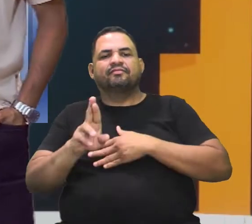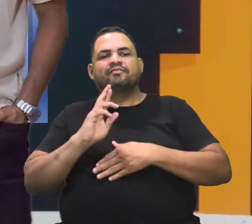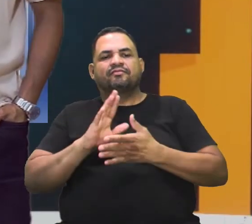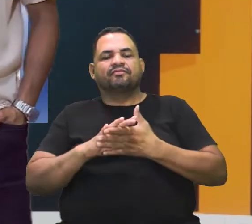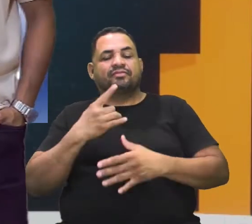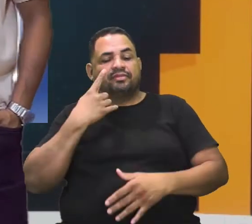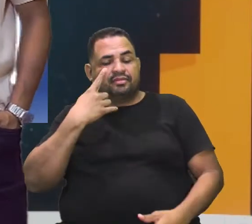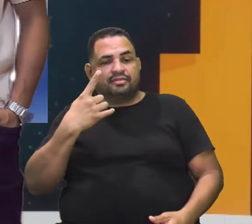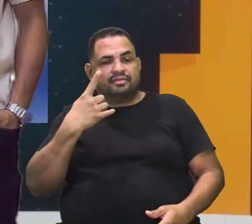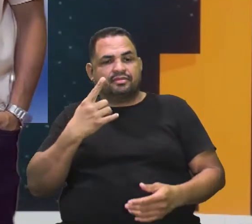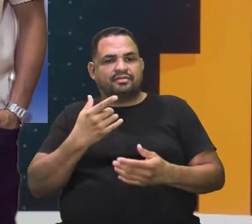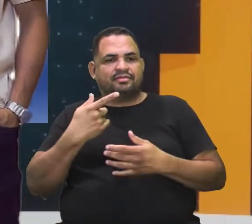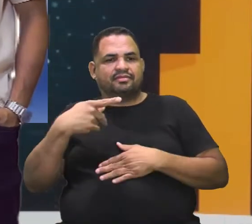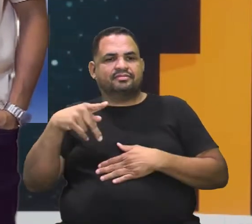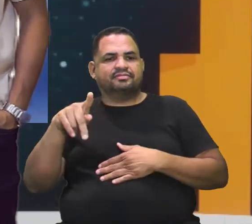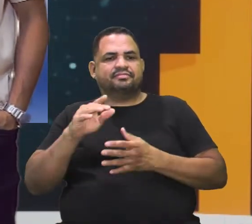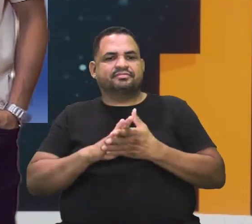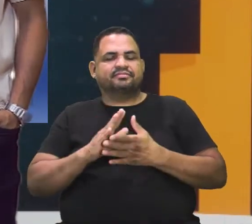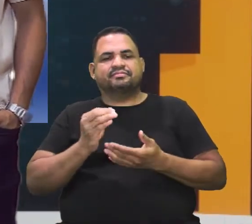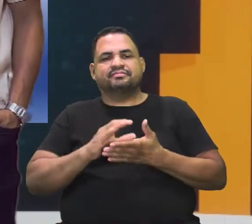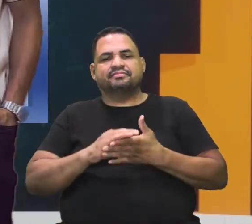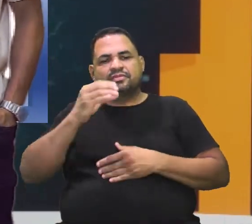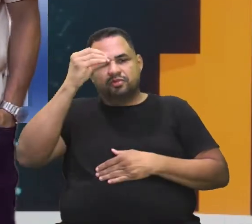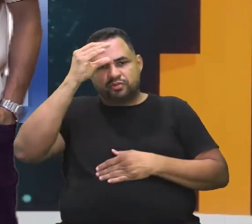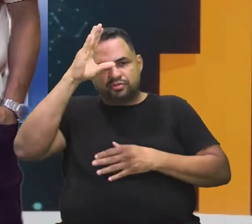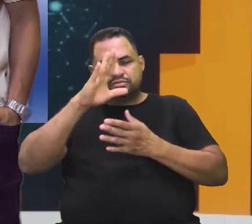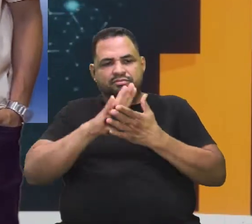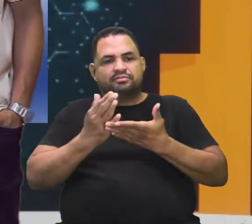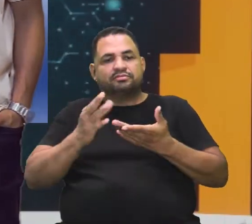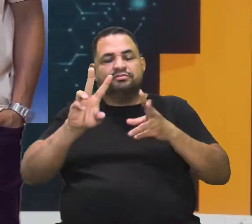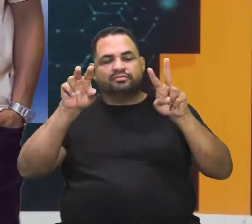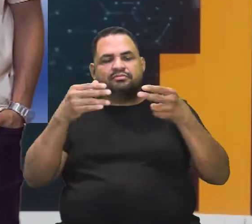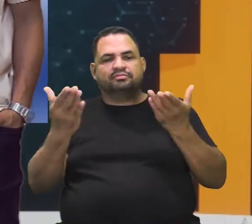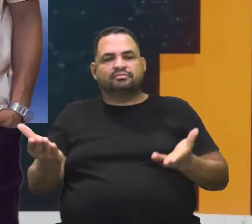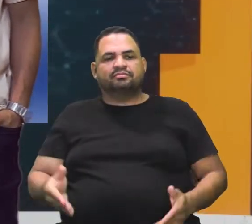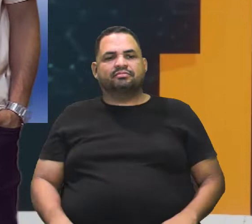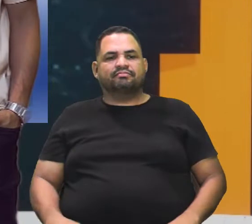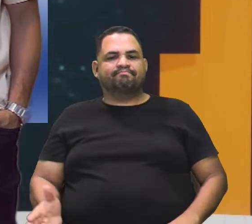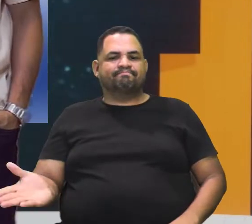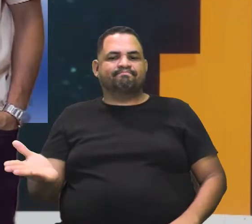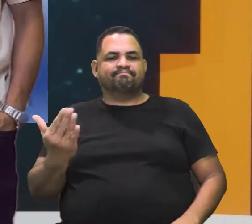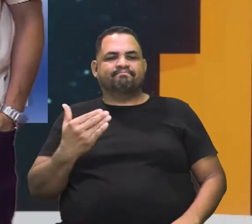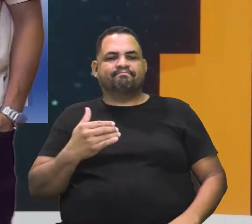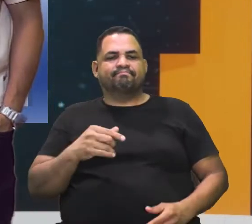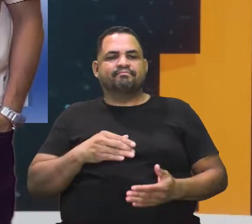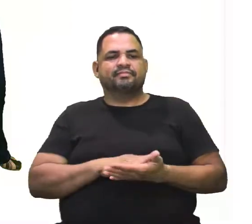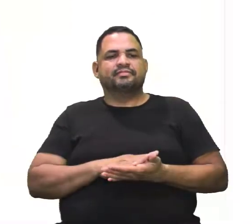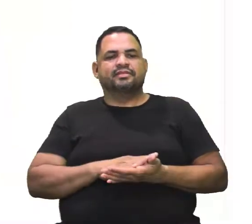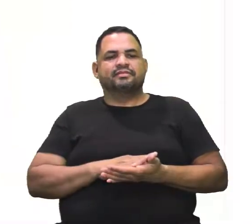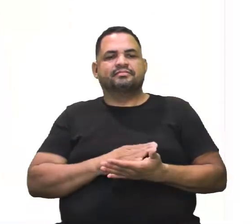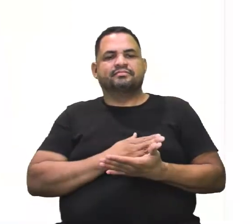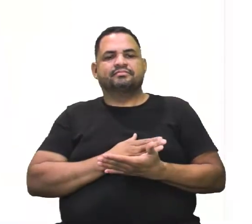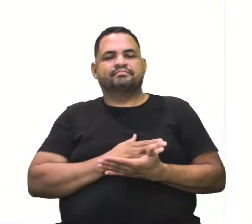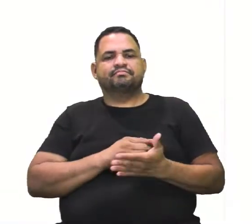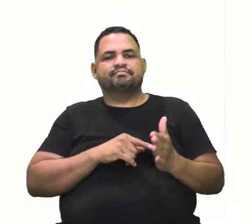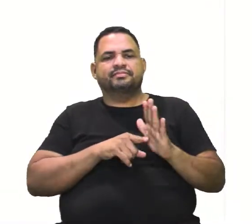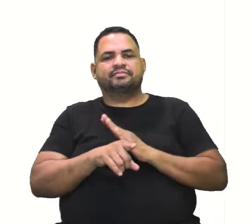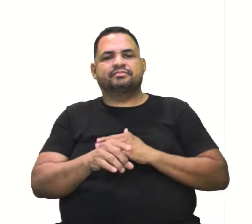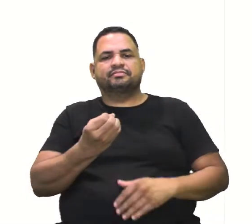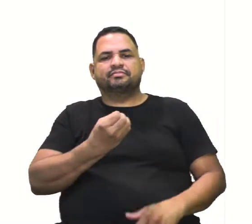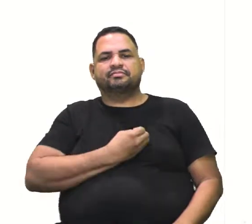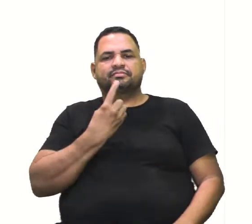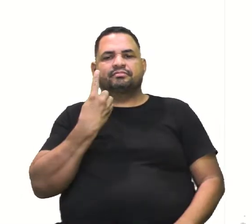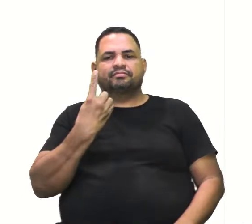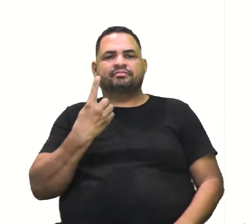quer verificar o seu conhecimento sobre determinado assunto, tá certo? Vamos começar então? Primeira pergunta, olha lá, pergunta de número